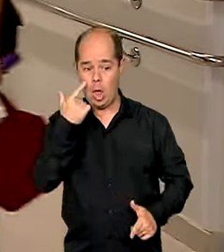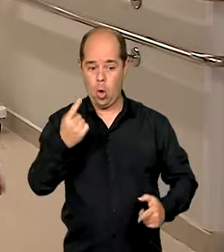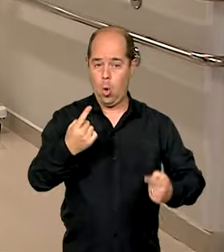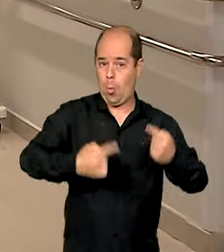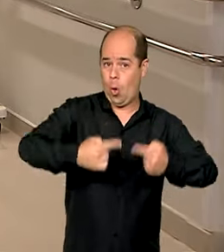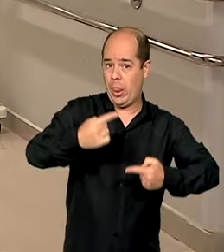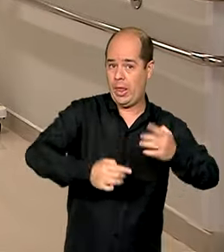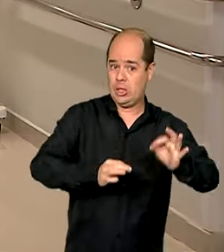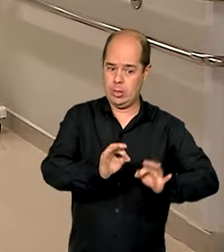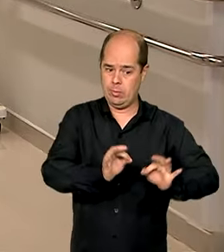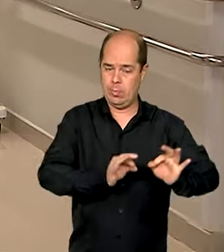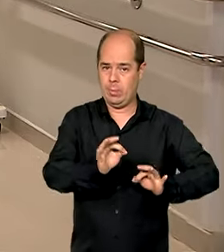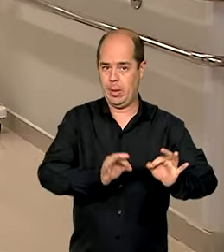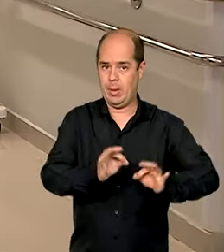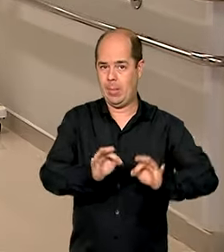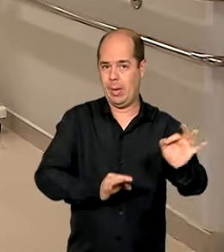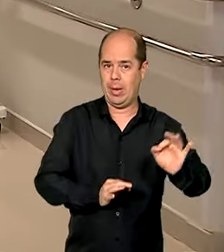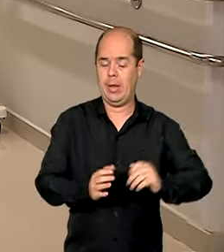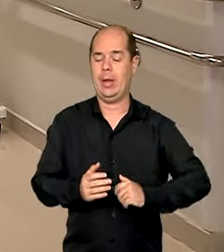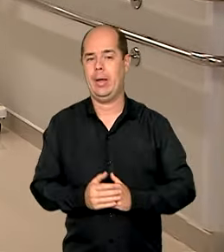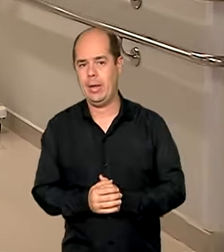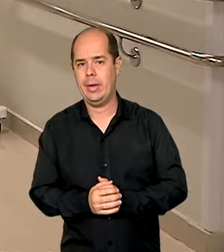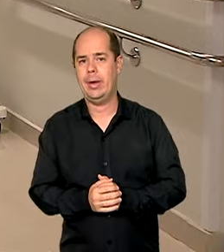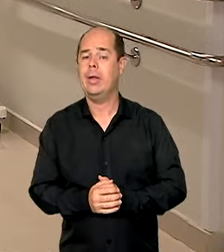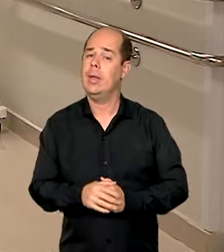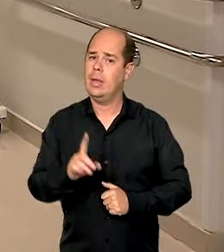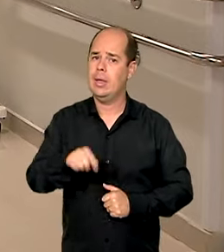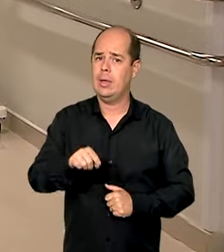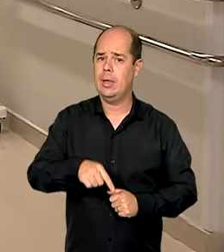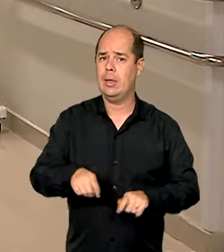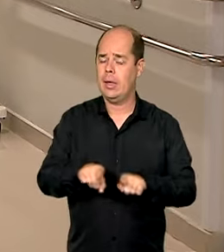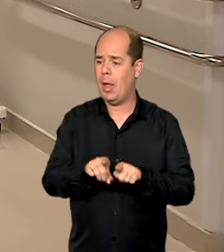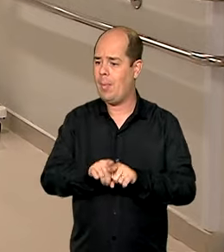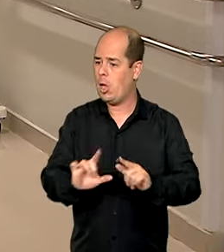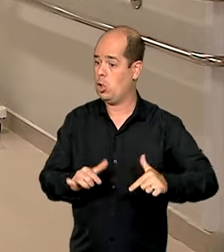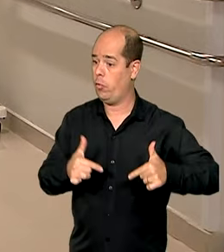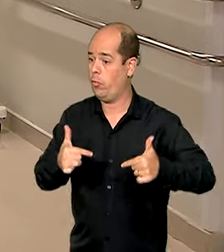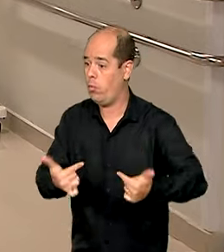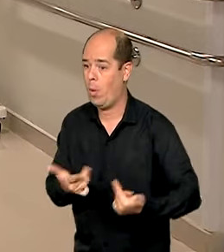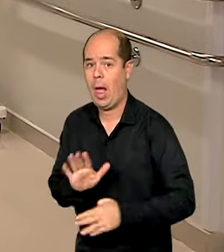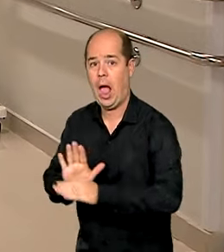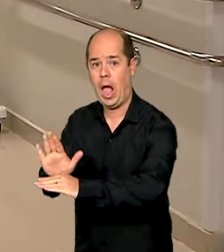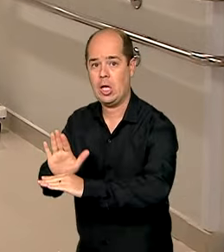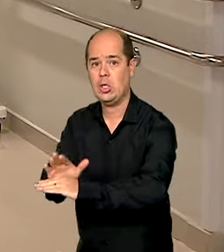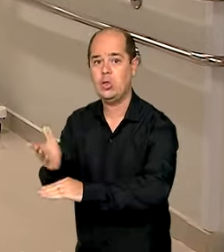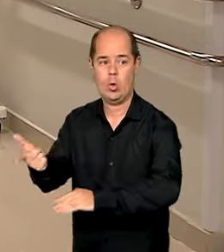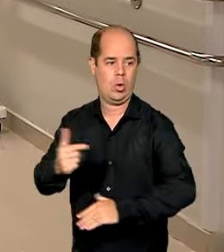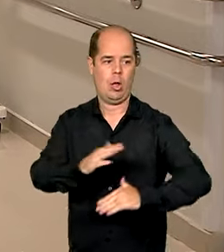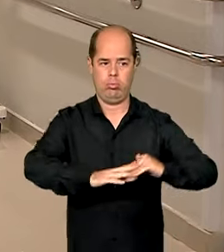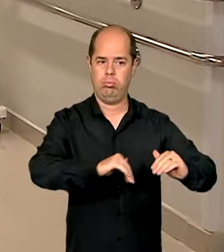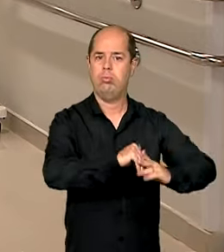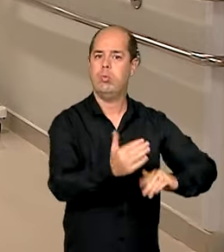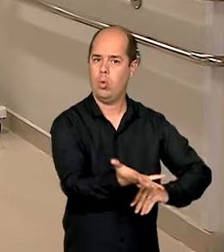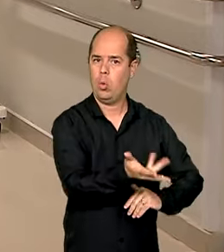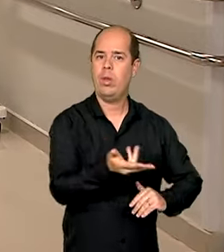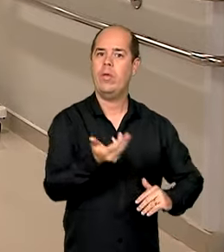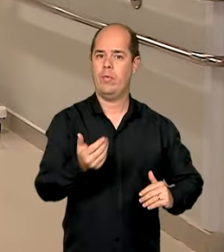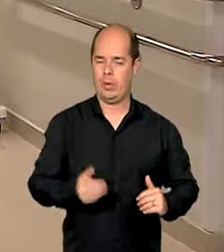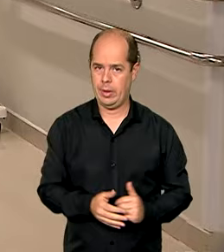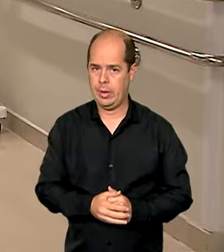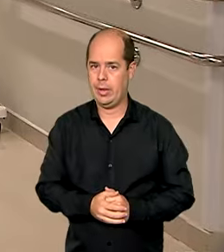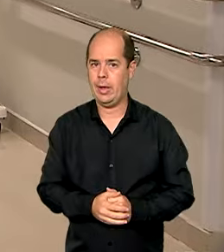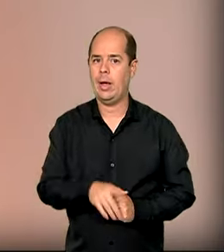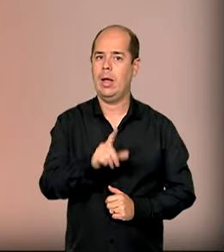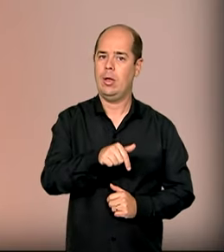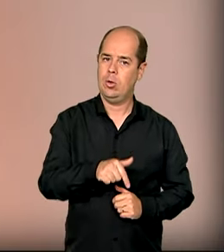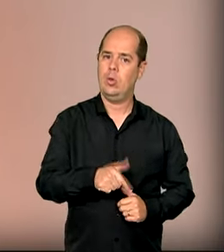vai exigir um atendimento qualificado por parte de todo o sistema de saúde do país, a partir dos setores de emergência e da